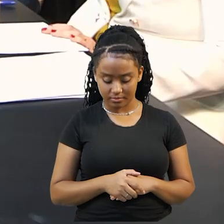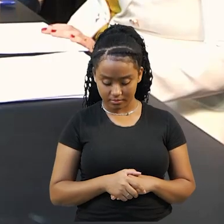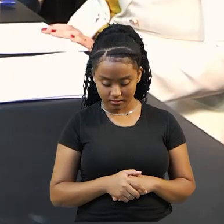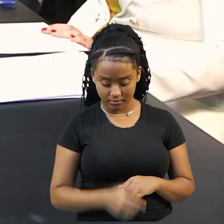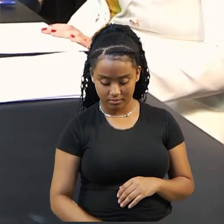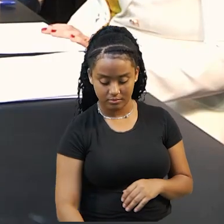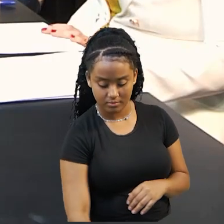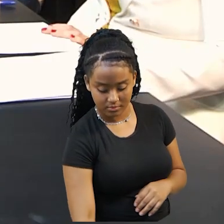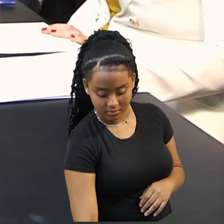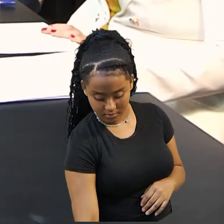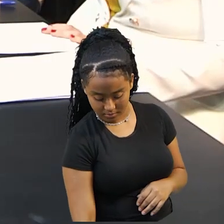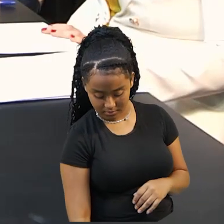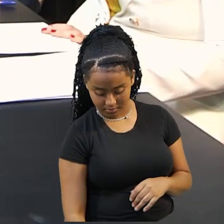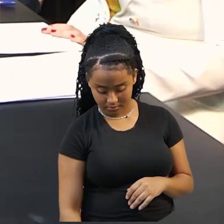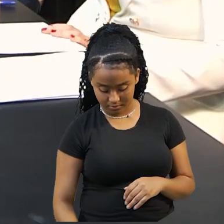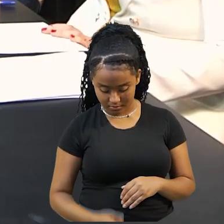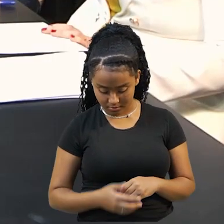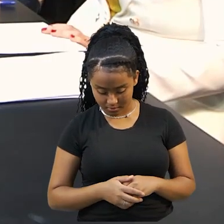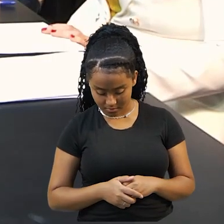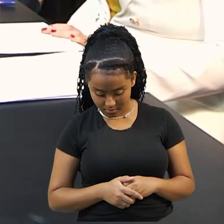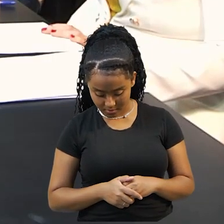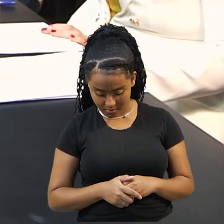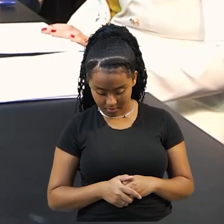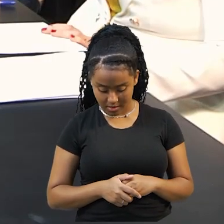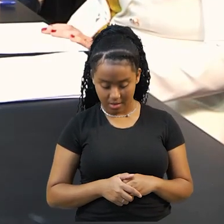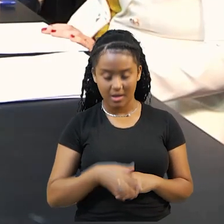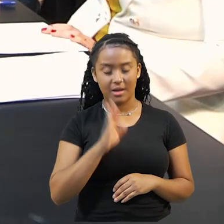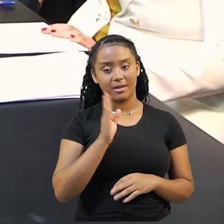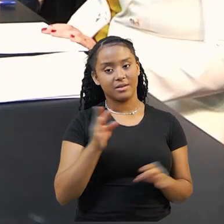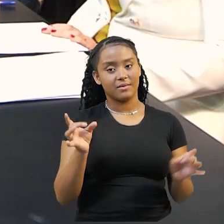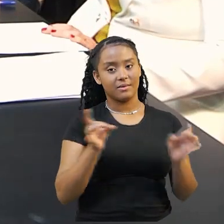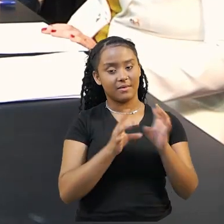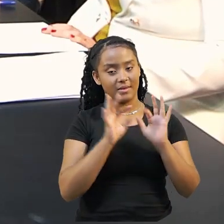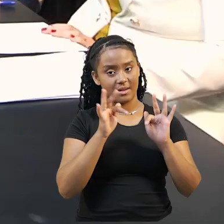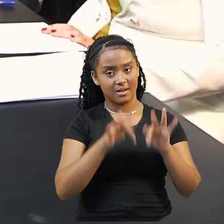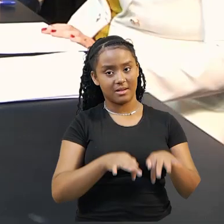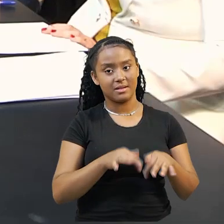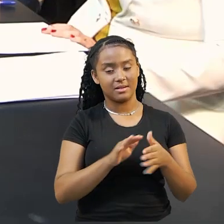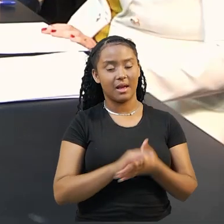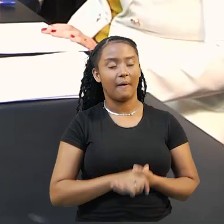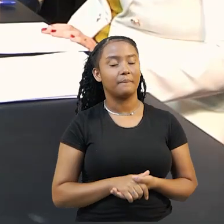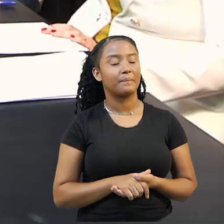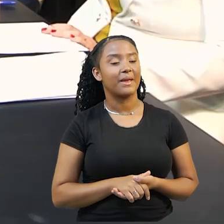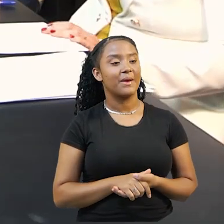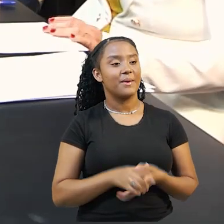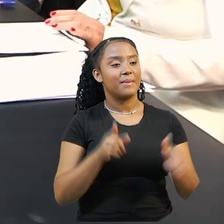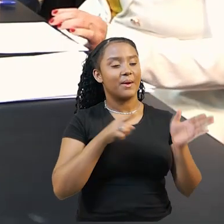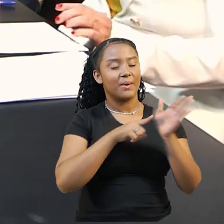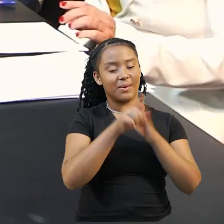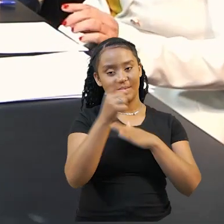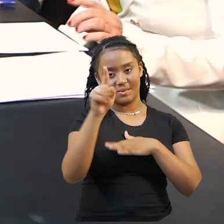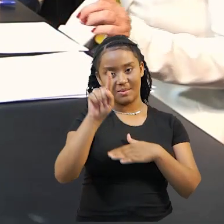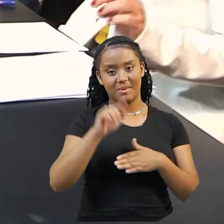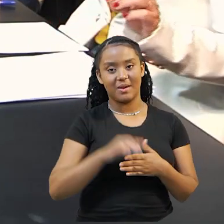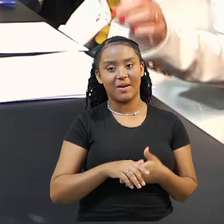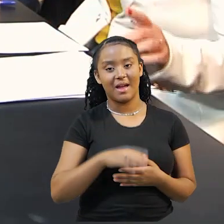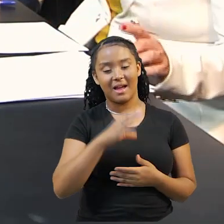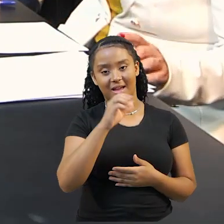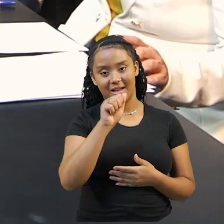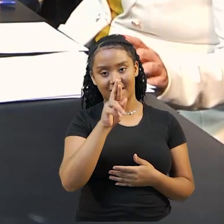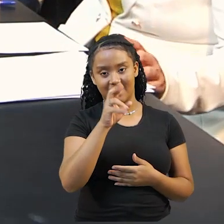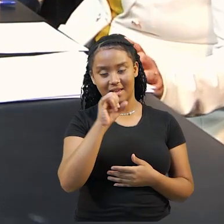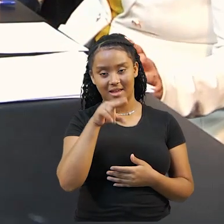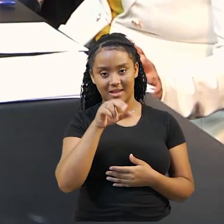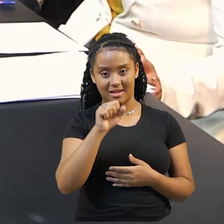Estamos chegando no fim, né, Lili? Eu queria só encerrar com uma perguntinha que a gente geralmente faz para os entrevistados. A Catarina, lá